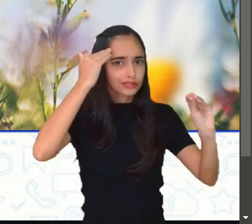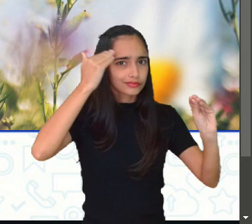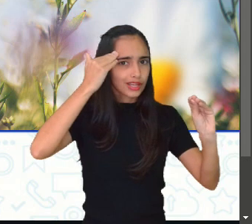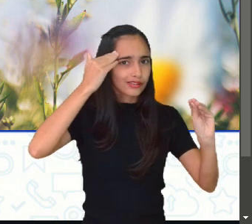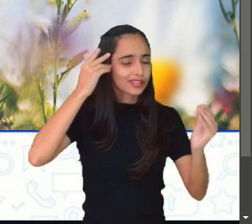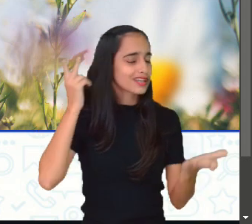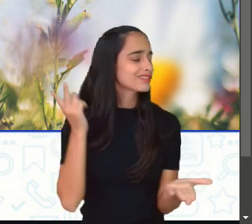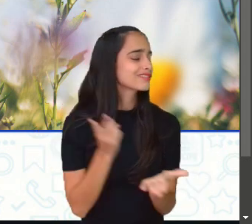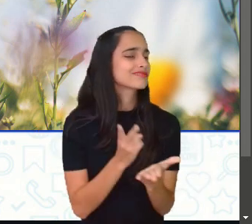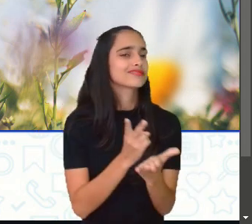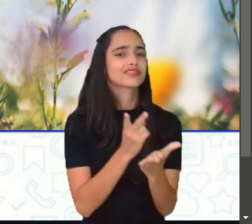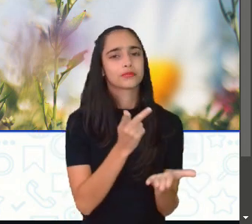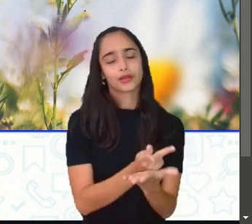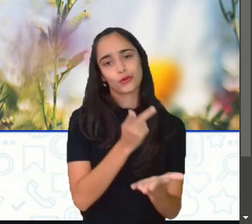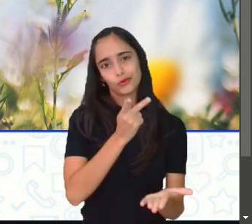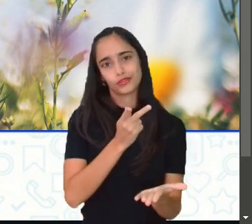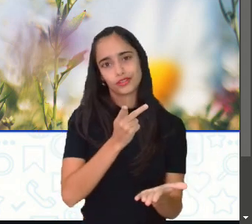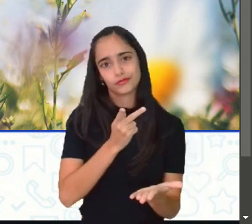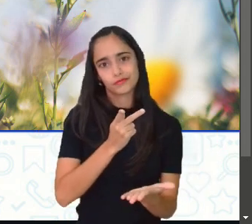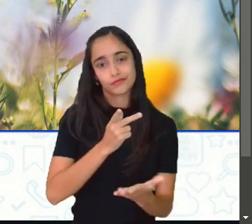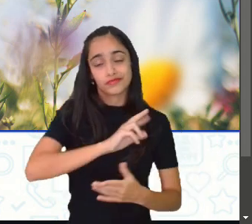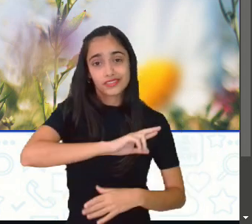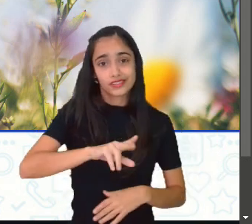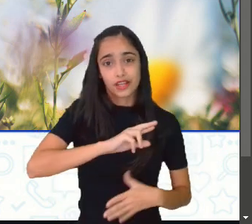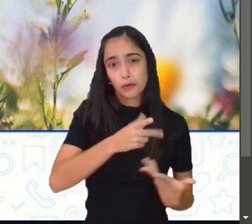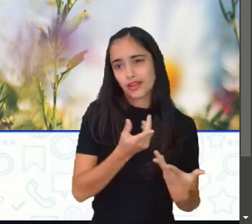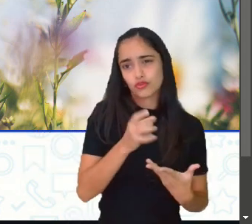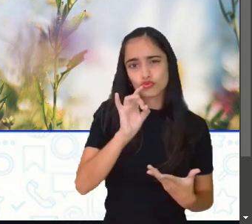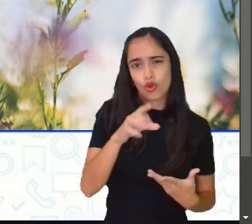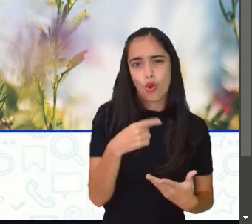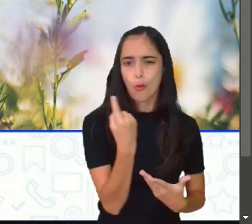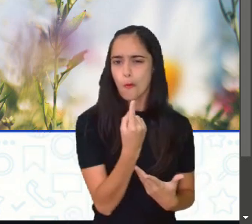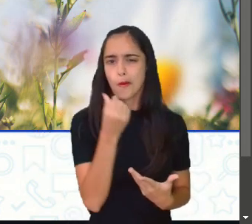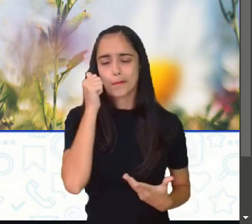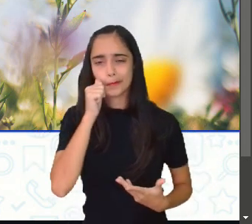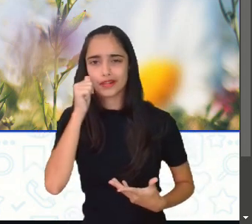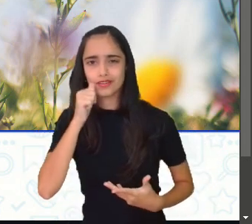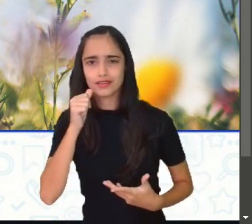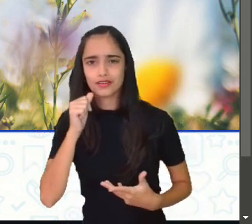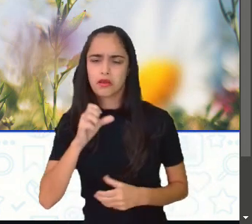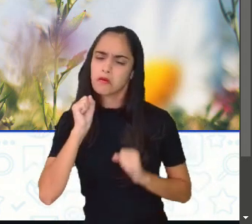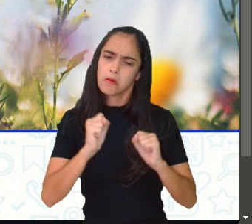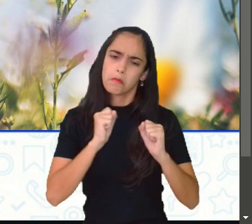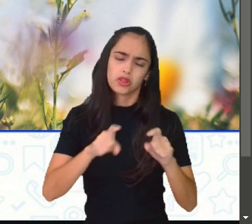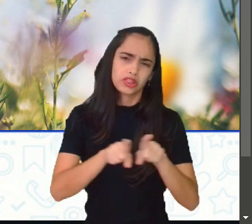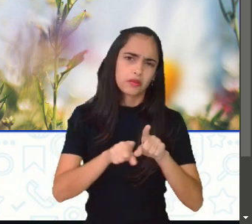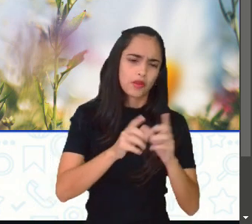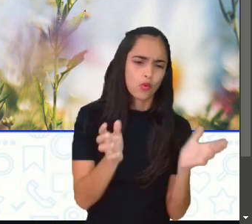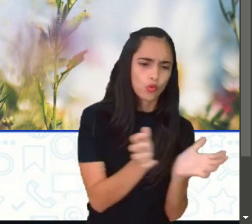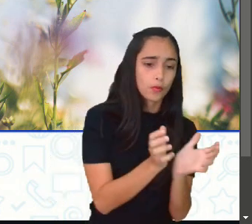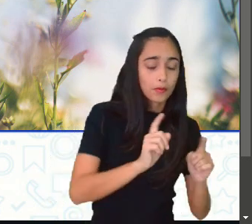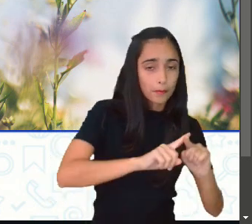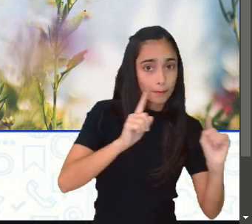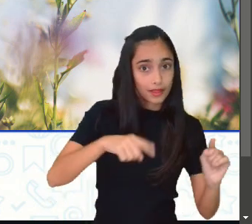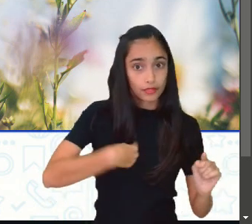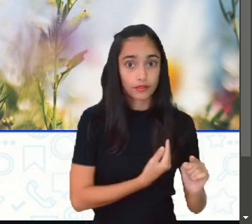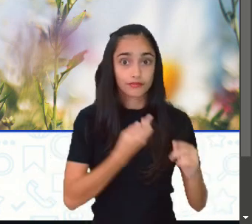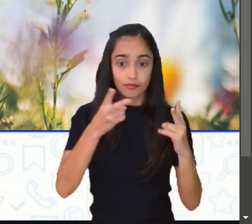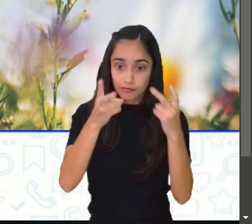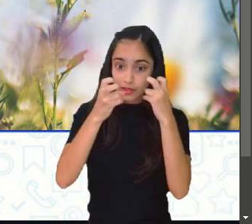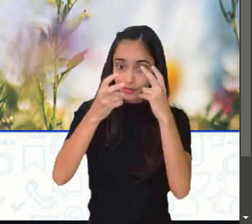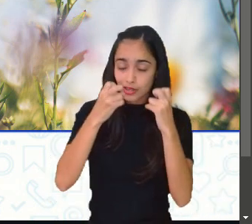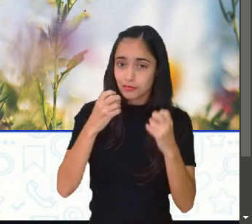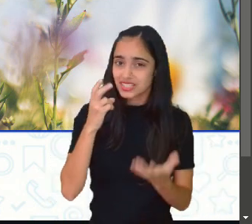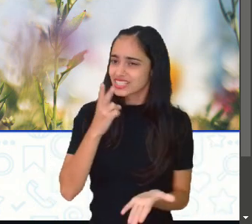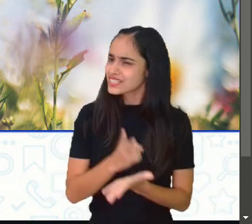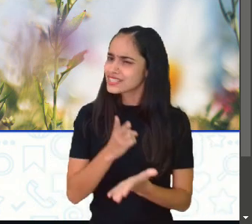né? Porque pode ser que seja uma tradição de um grupo, de uma tribo especificamente. mas a gente percebe que todos os anos alguém